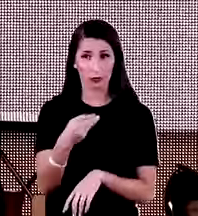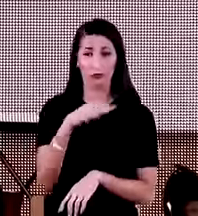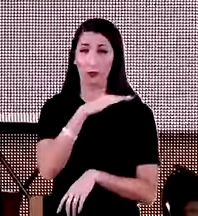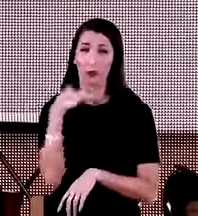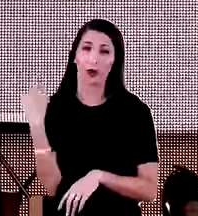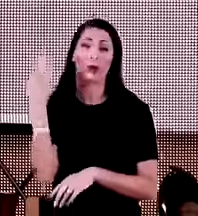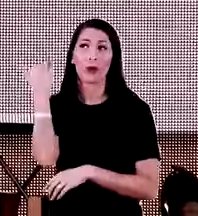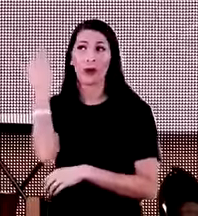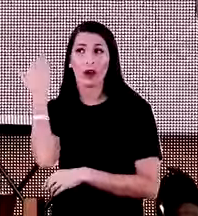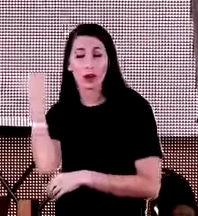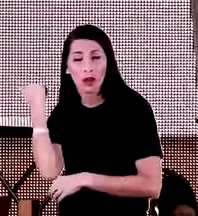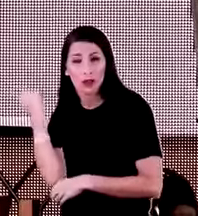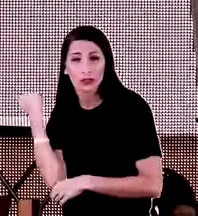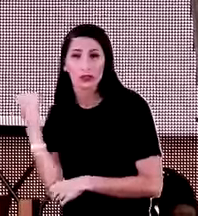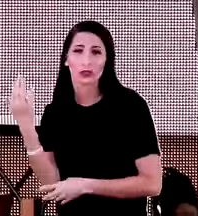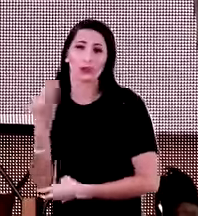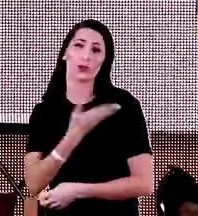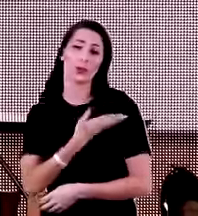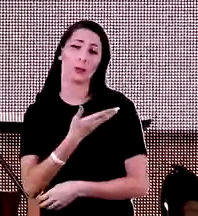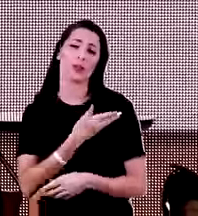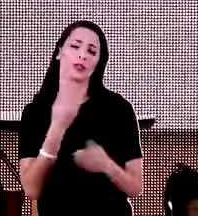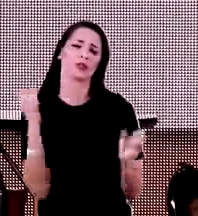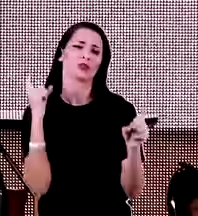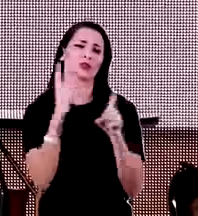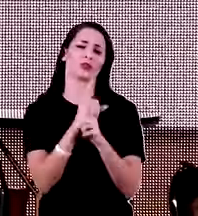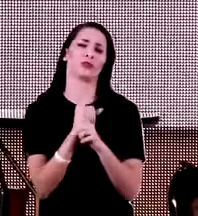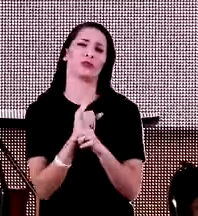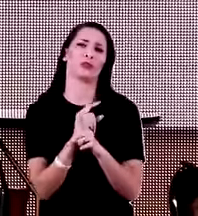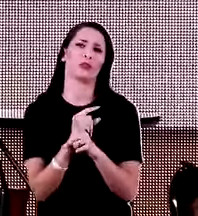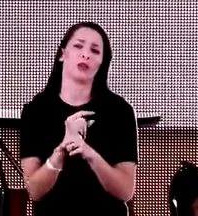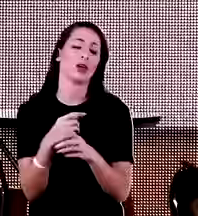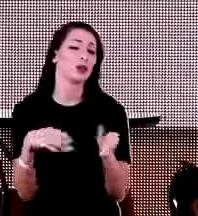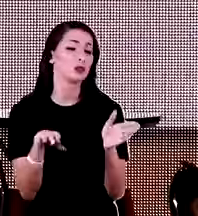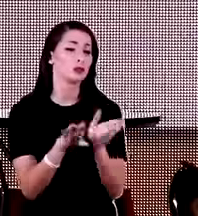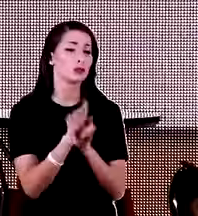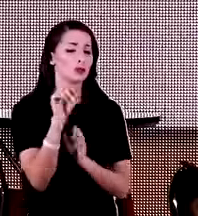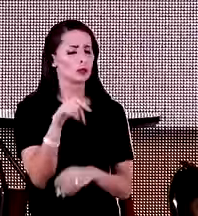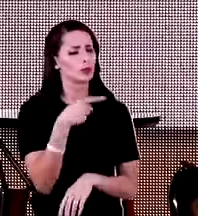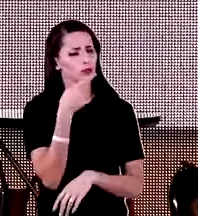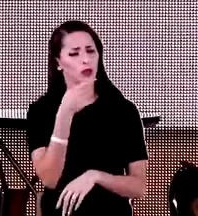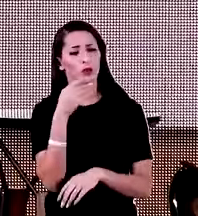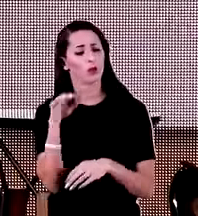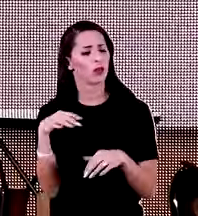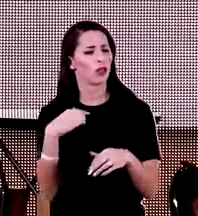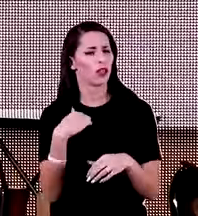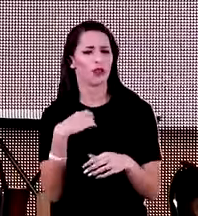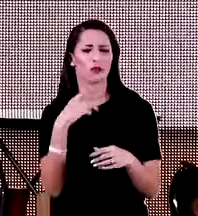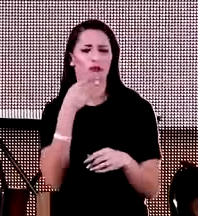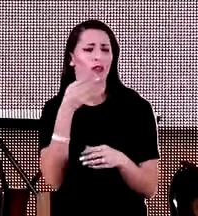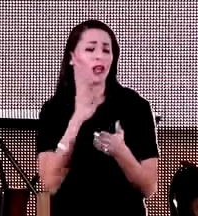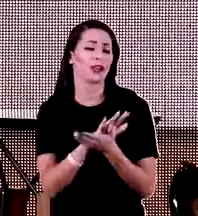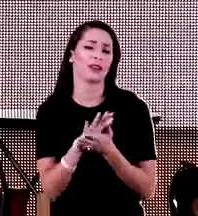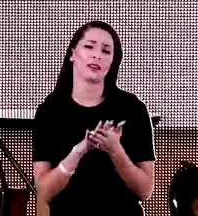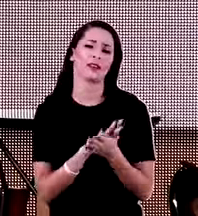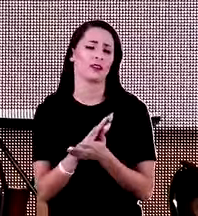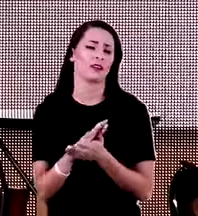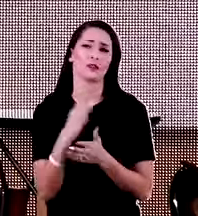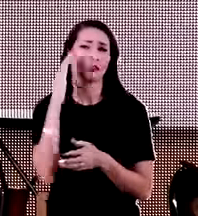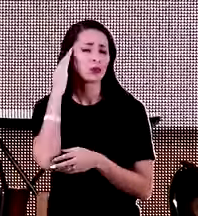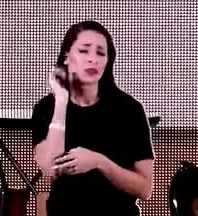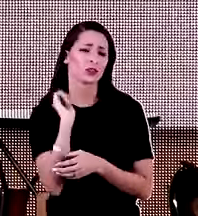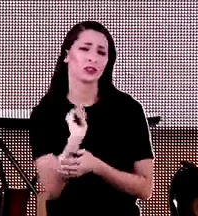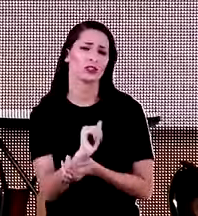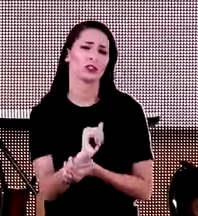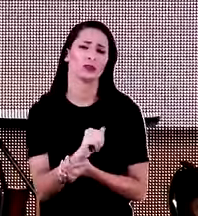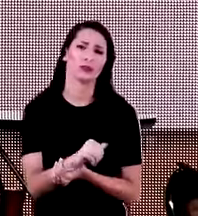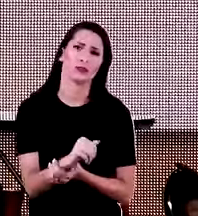assim, no semblante dela, ela não sabia o que dizer, ela olhou para mim e fez, ela fez, não sei o que dizer, Não sei nada o que eu fazer. Nessa hora eu não